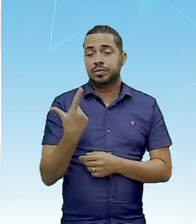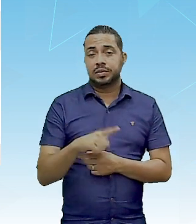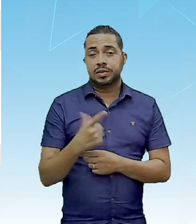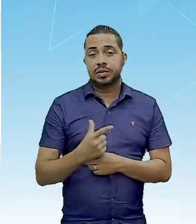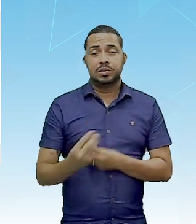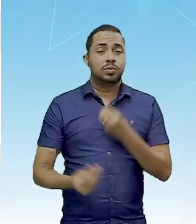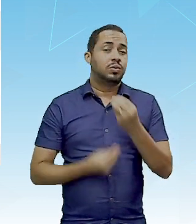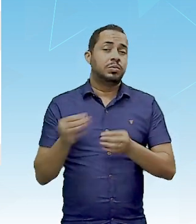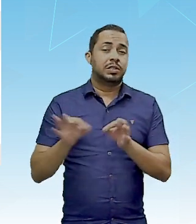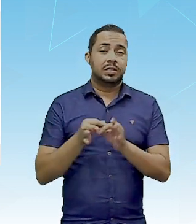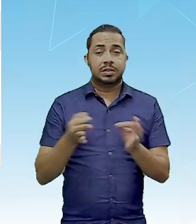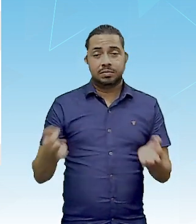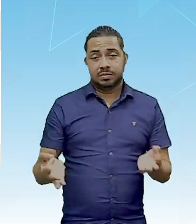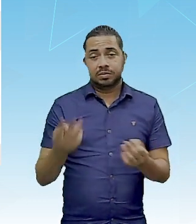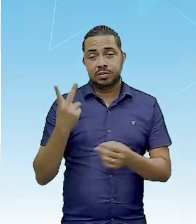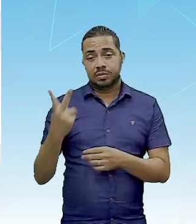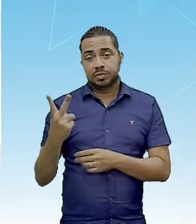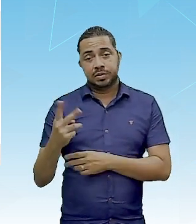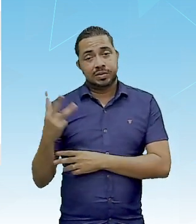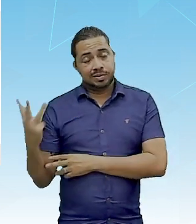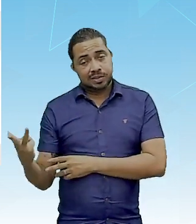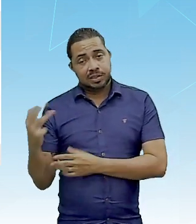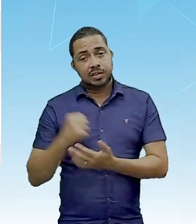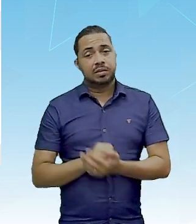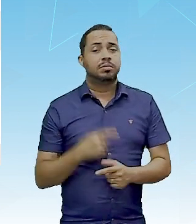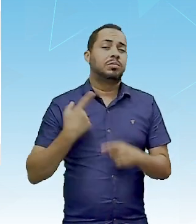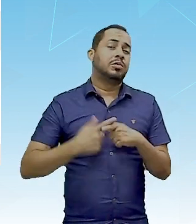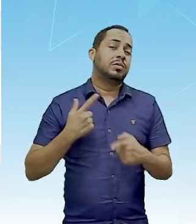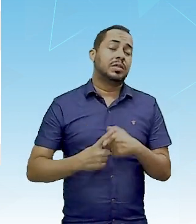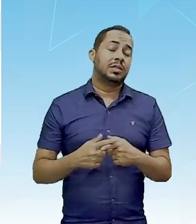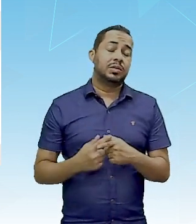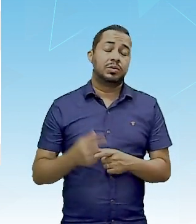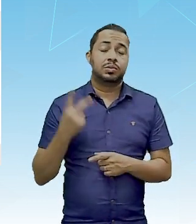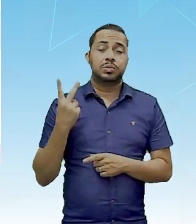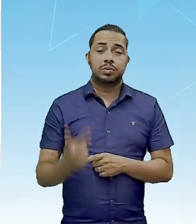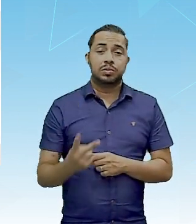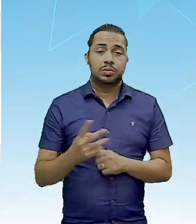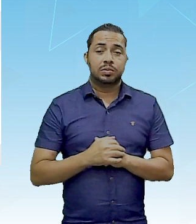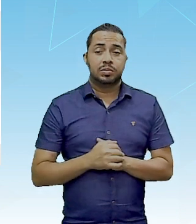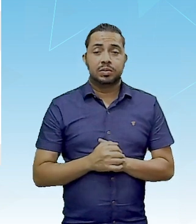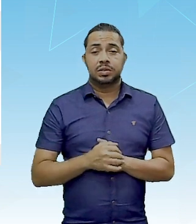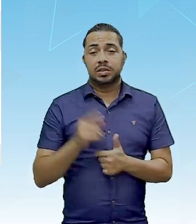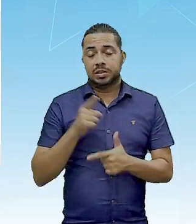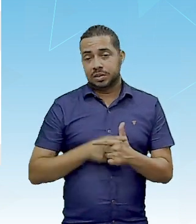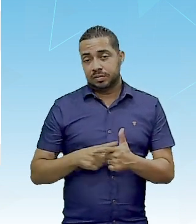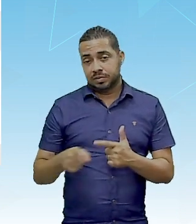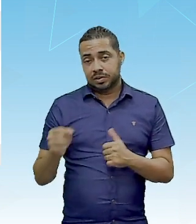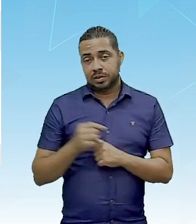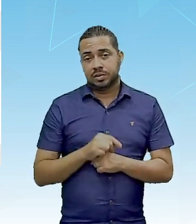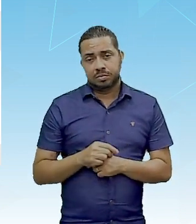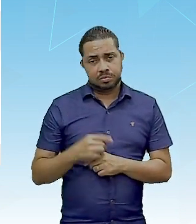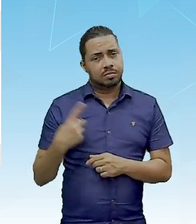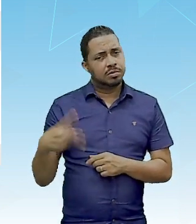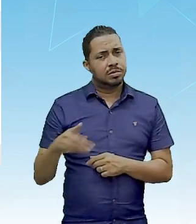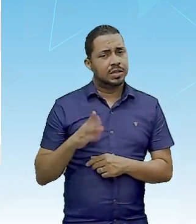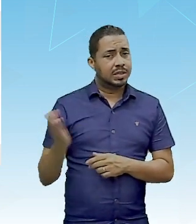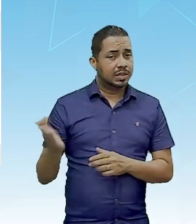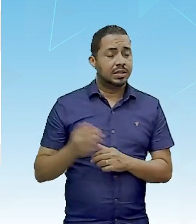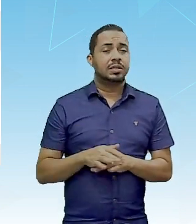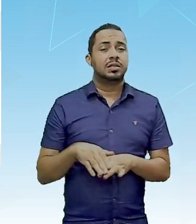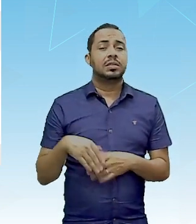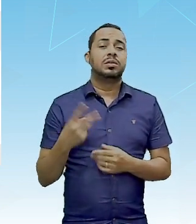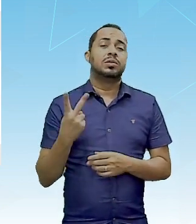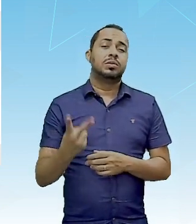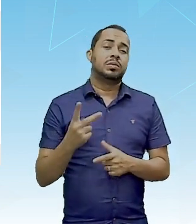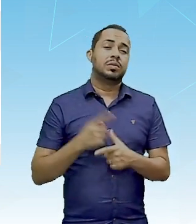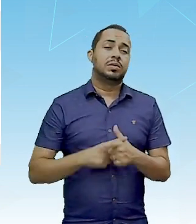como simplificar o 2 e o 3, porque ambos são divisíveis por eles mesmos. Então, o 2 só